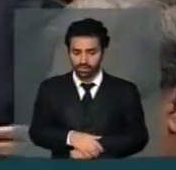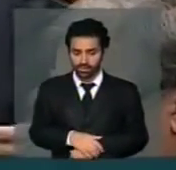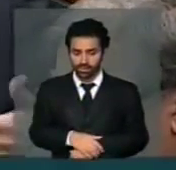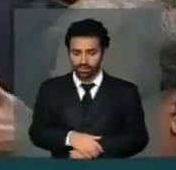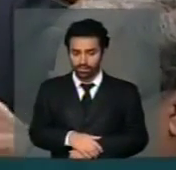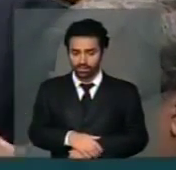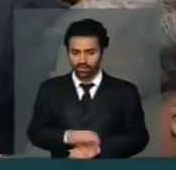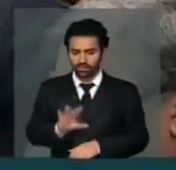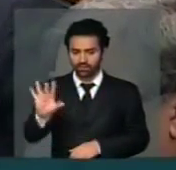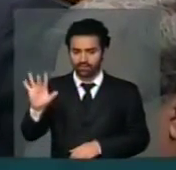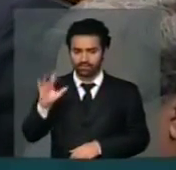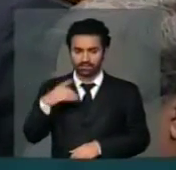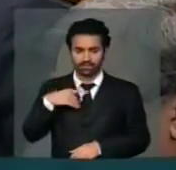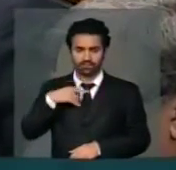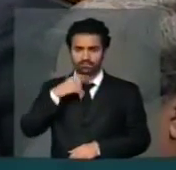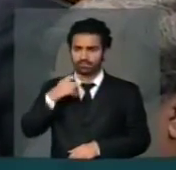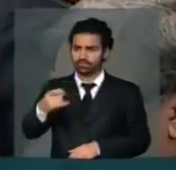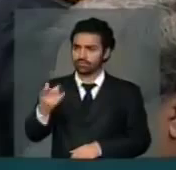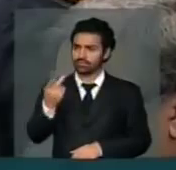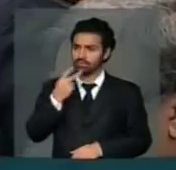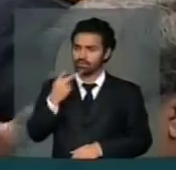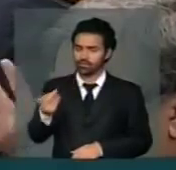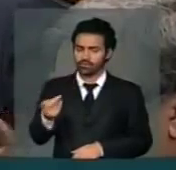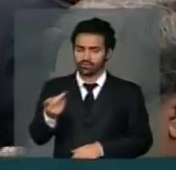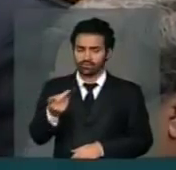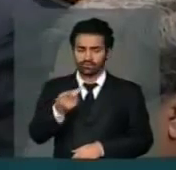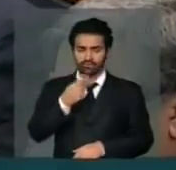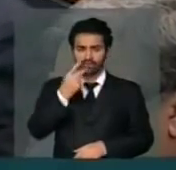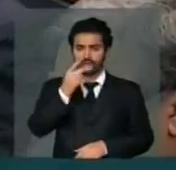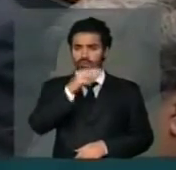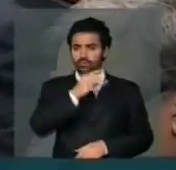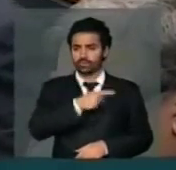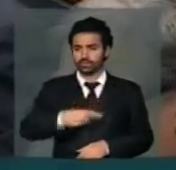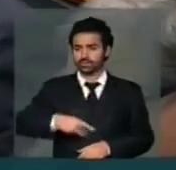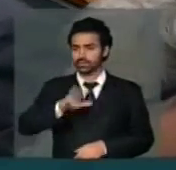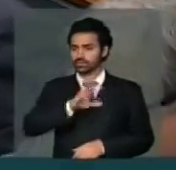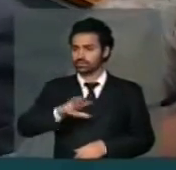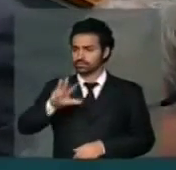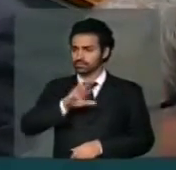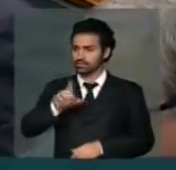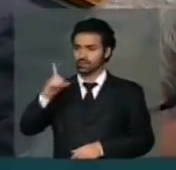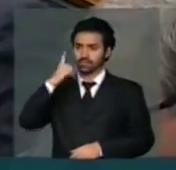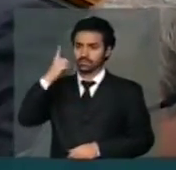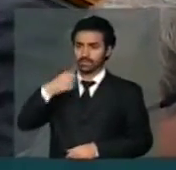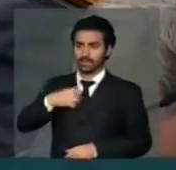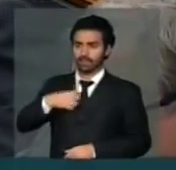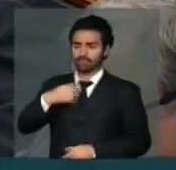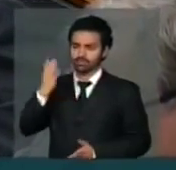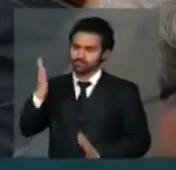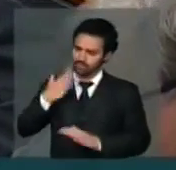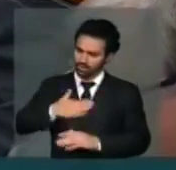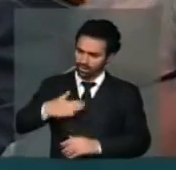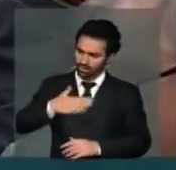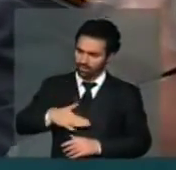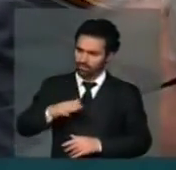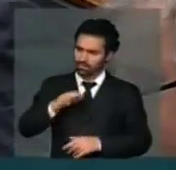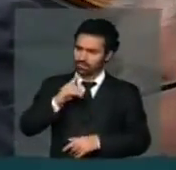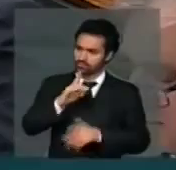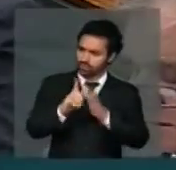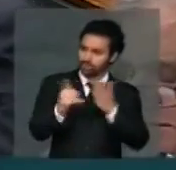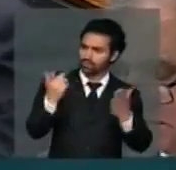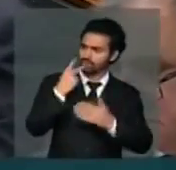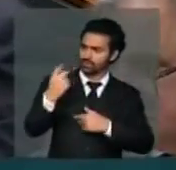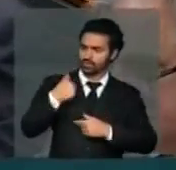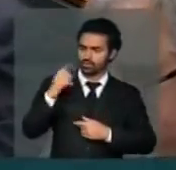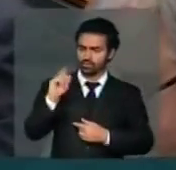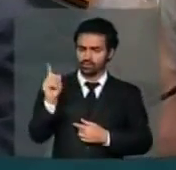isso aqui todo dia, porque quando fala do presidente Lula, a deputada fica exaltada. Calma, deputada. Quem fala são os jornais, não sou eu, não. Quem